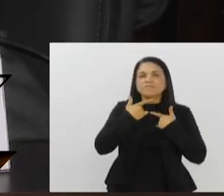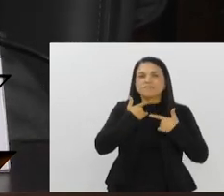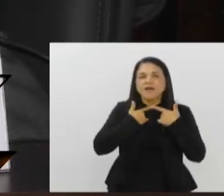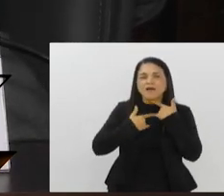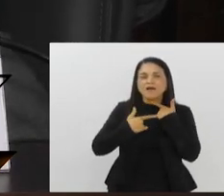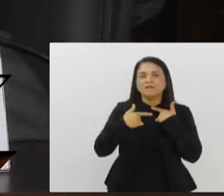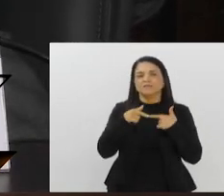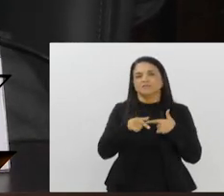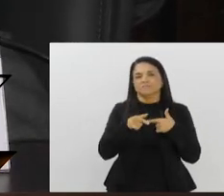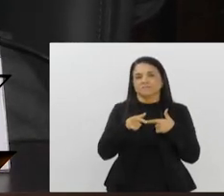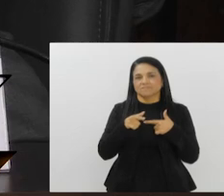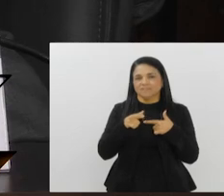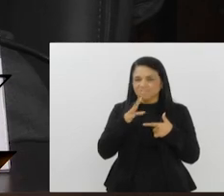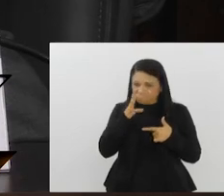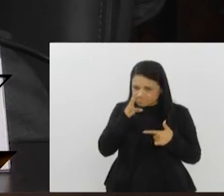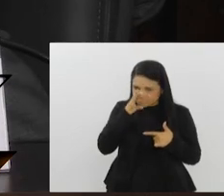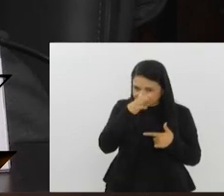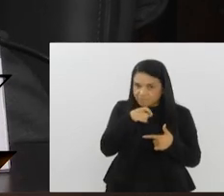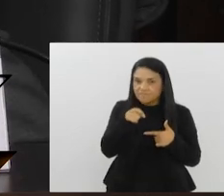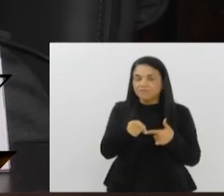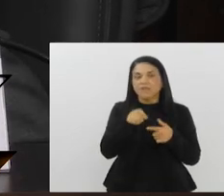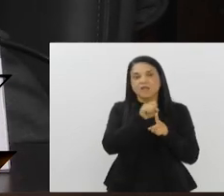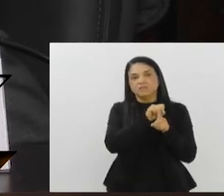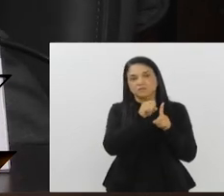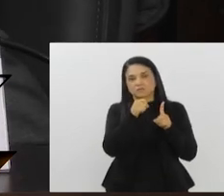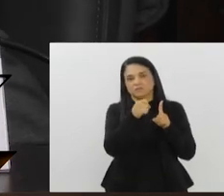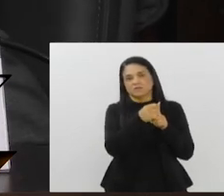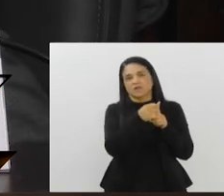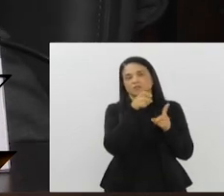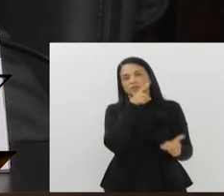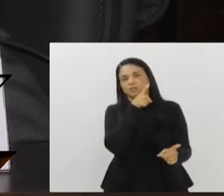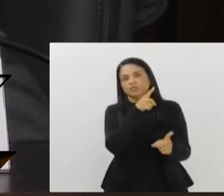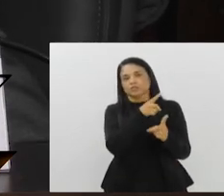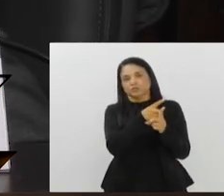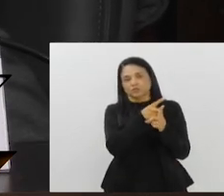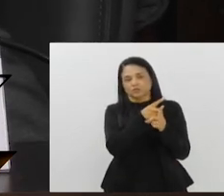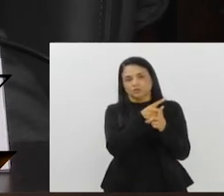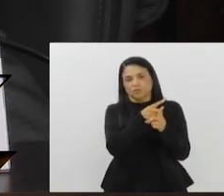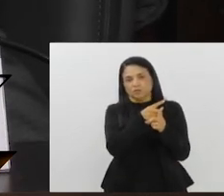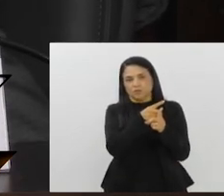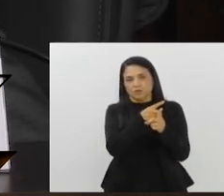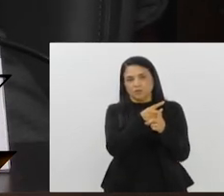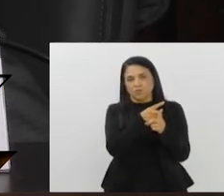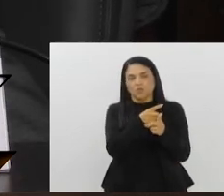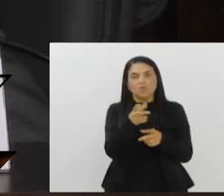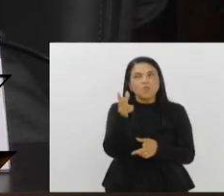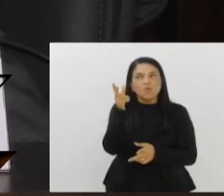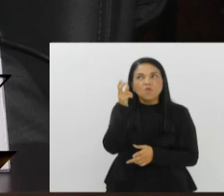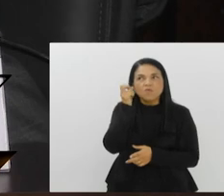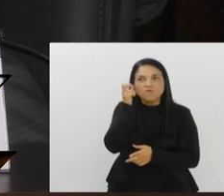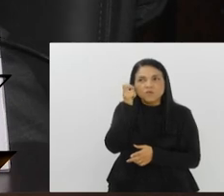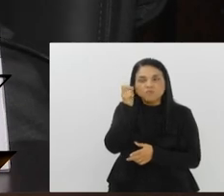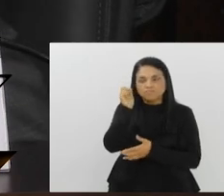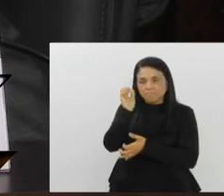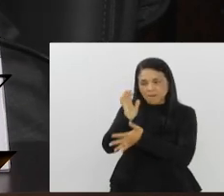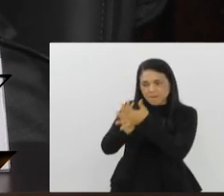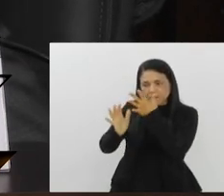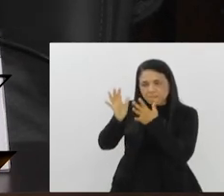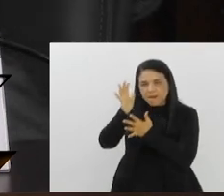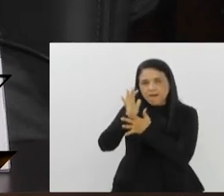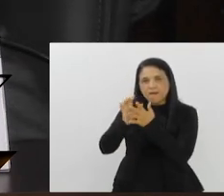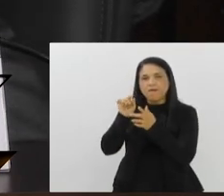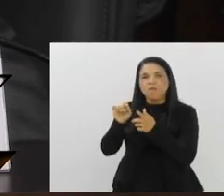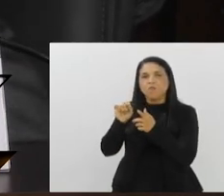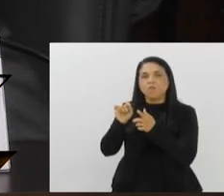Fernando é que a sociedade pôde descobrir pôde ouvir a fala as vozes o que